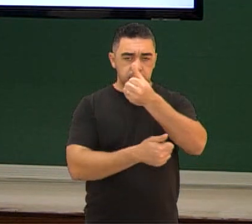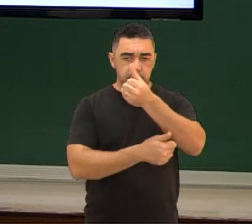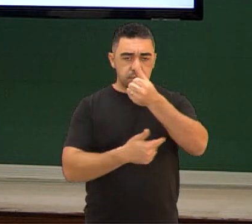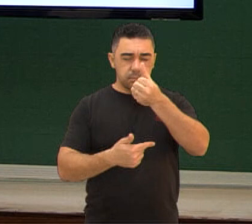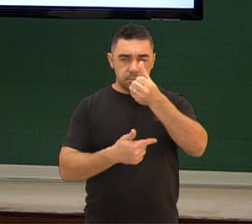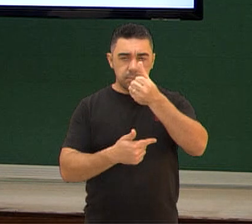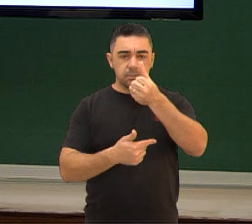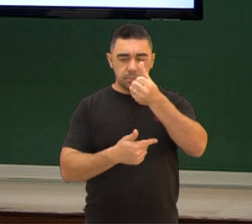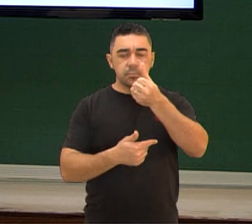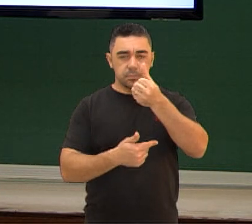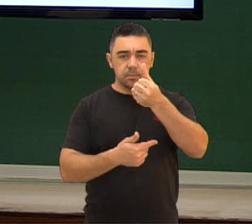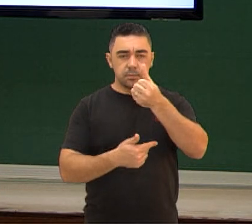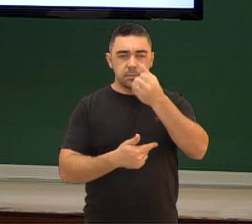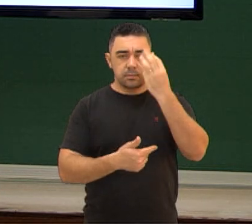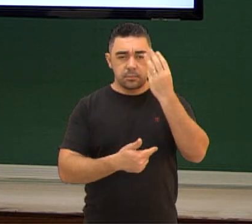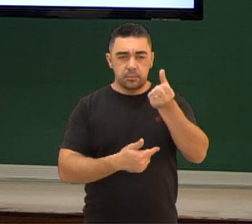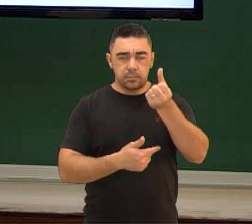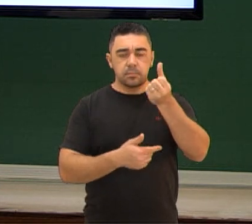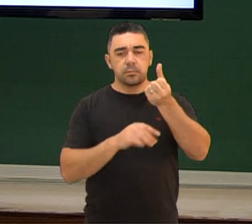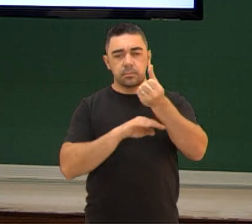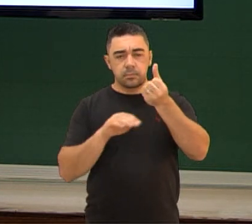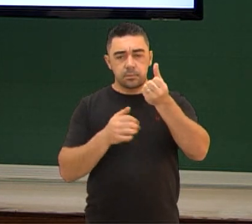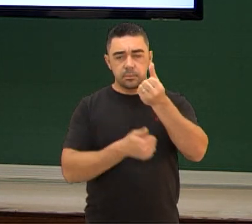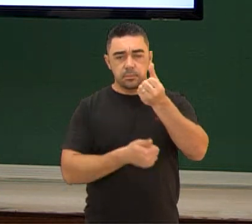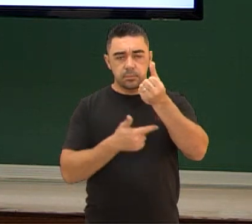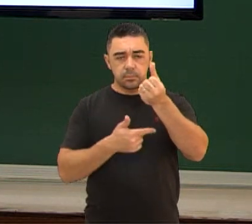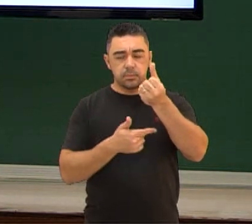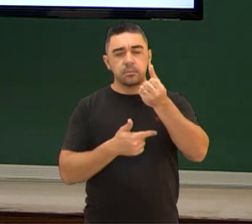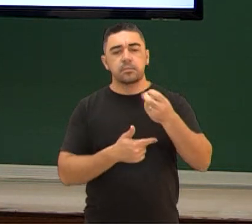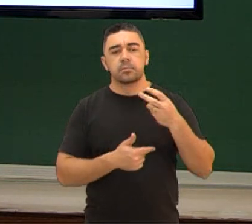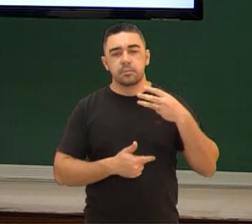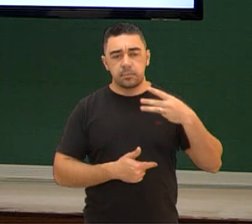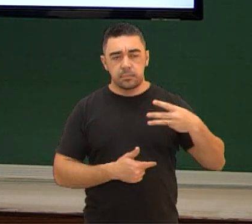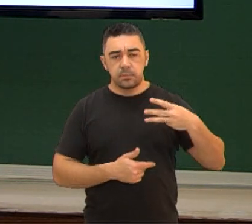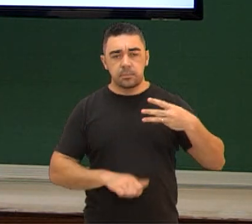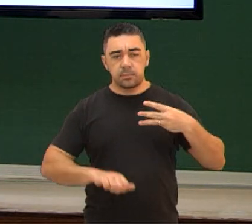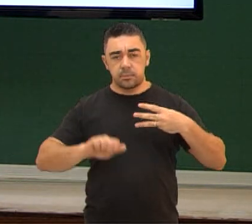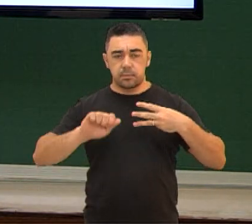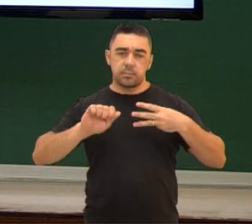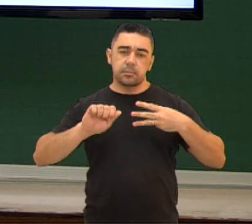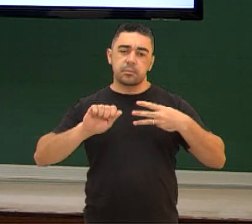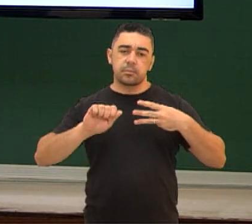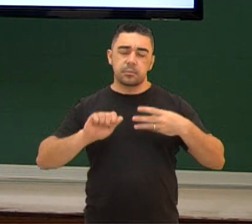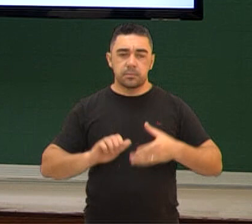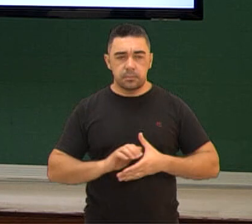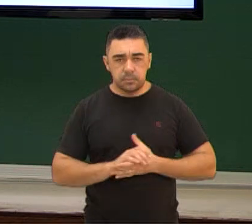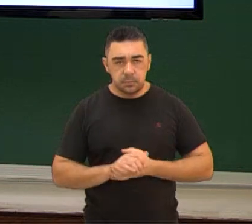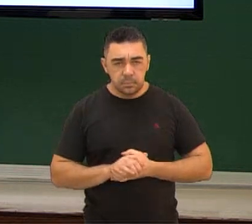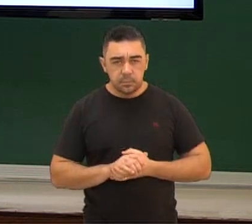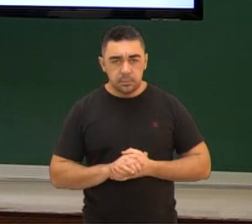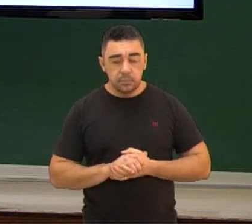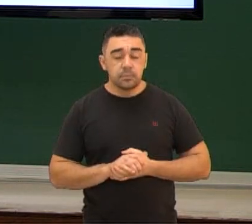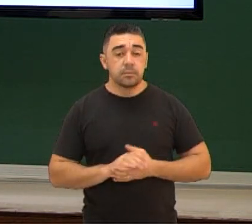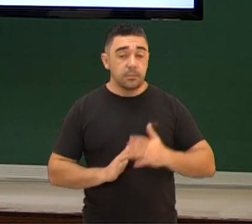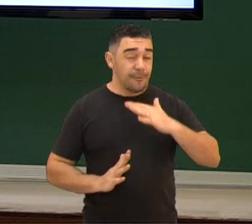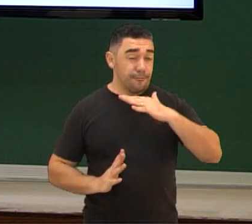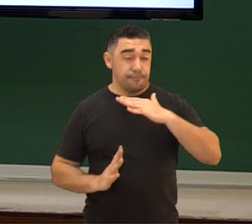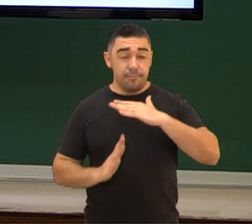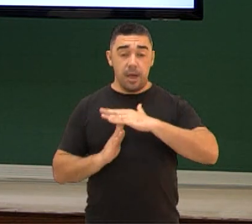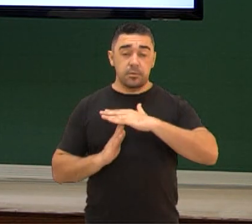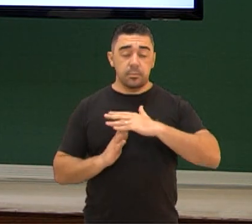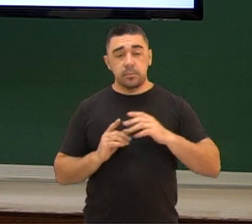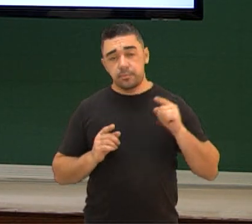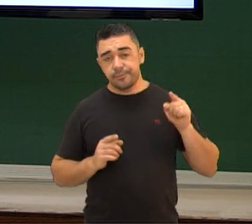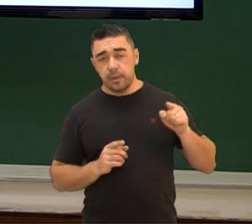dividindo 36, 36 por 12, 3. Então a corrente máxima é 3 amperes. Então qual deve ser o valor do